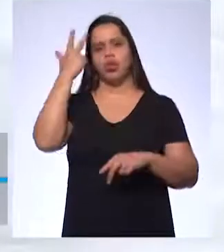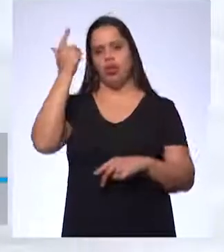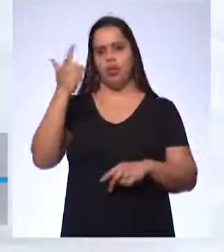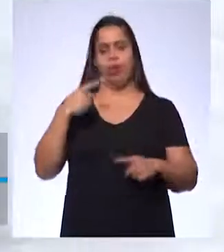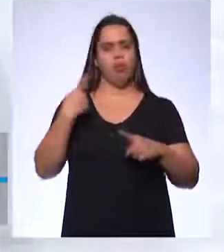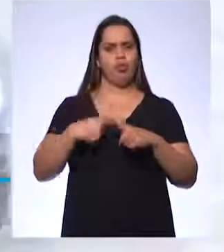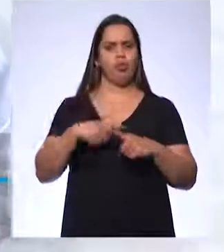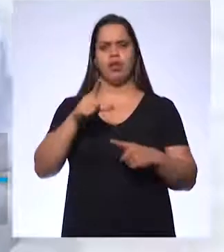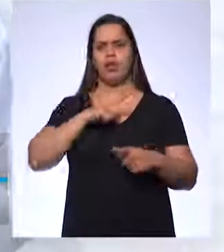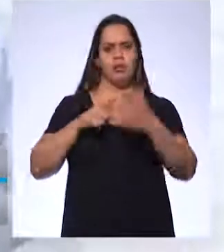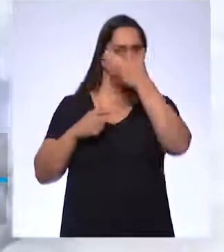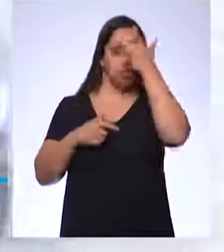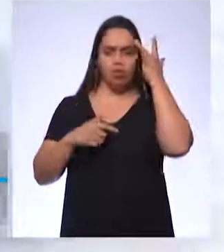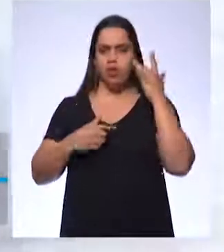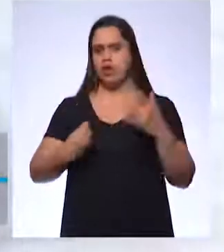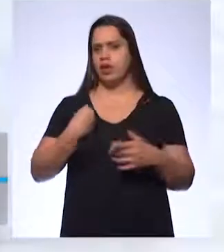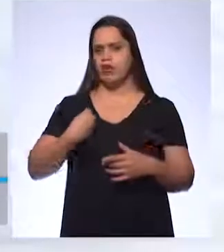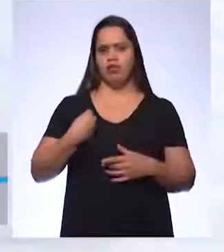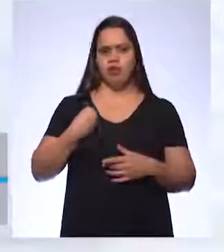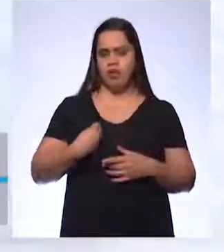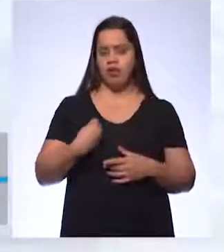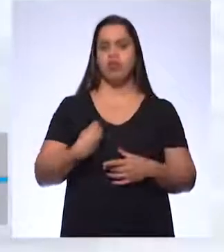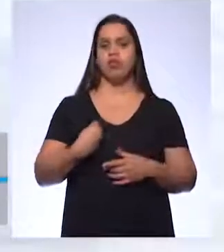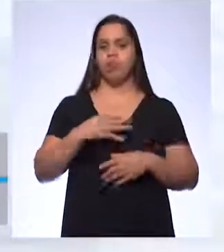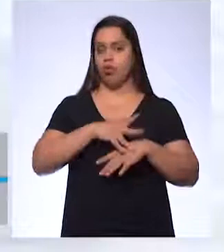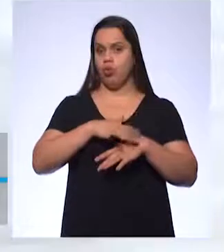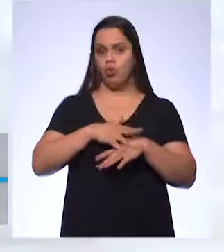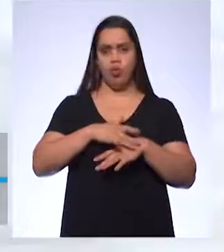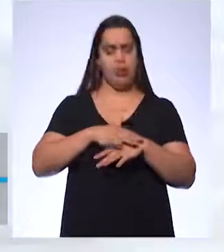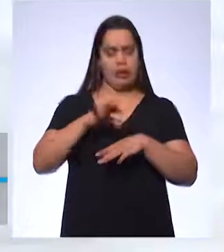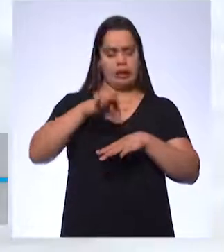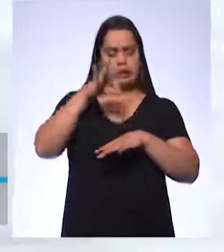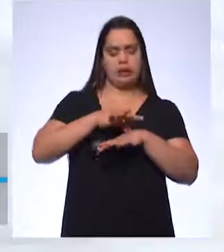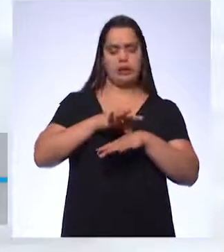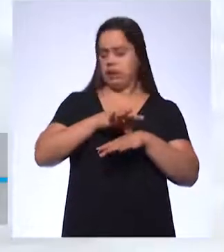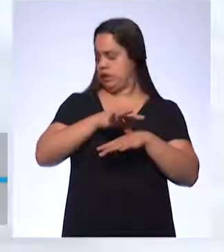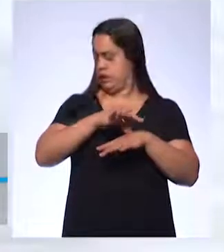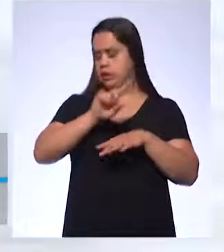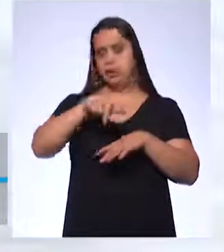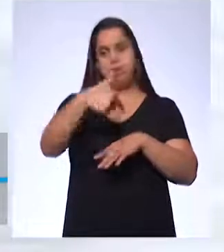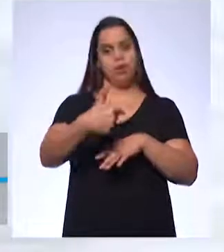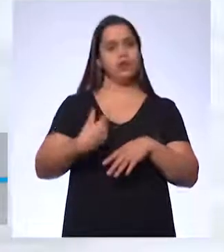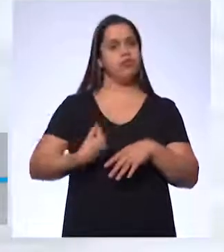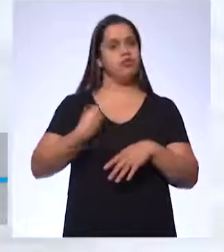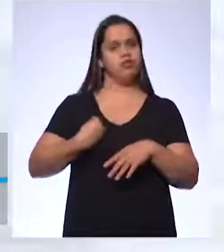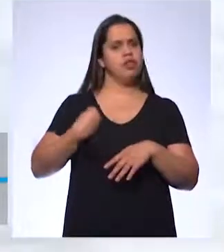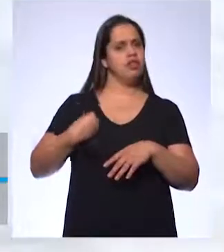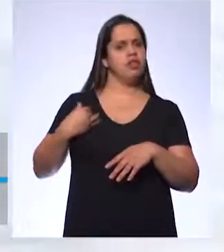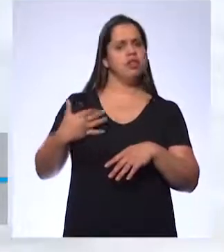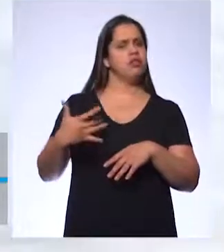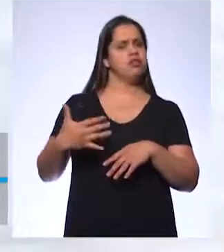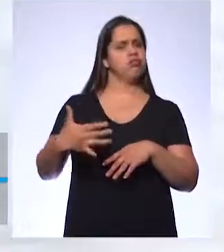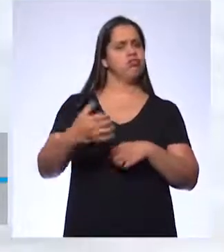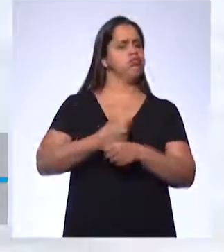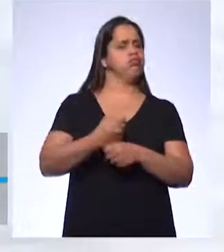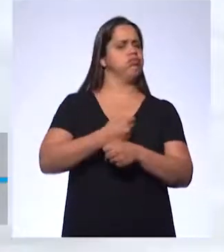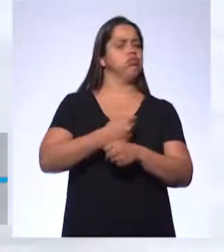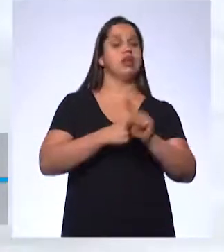gente que vive com doença de Chagas com Trypanosoma cruzi, vive por muitos anos e morre de outra coisa. Tá? Mas